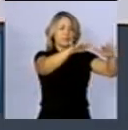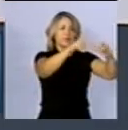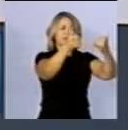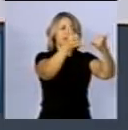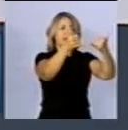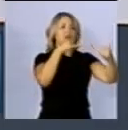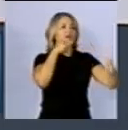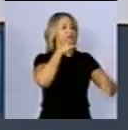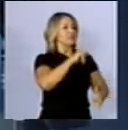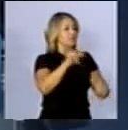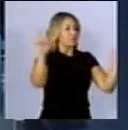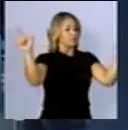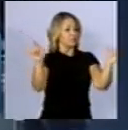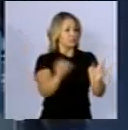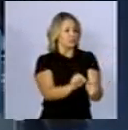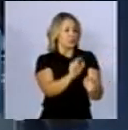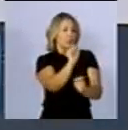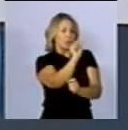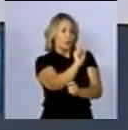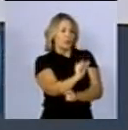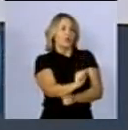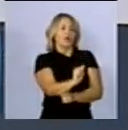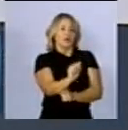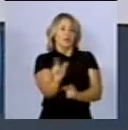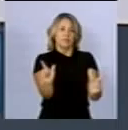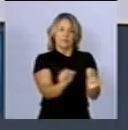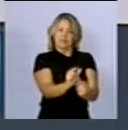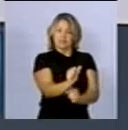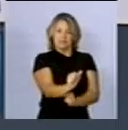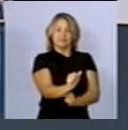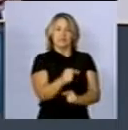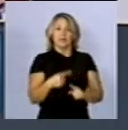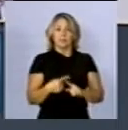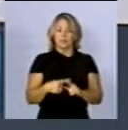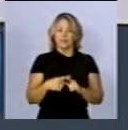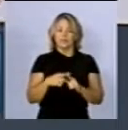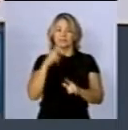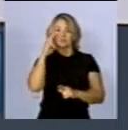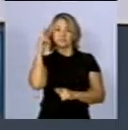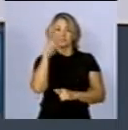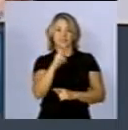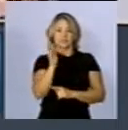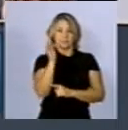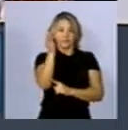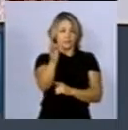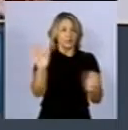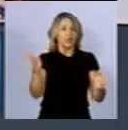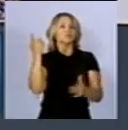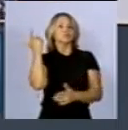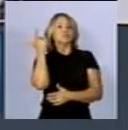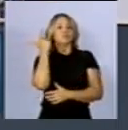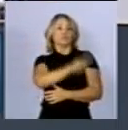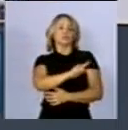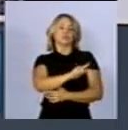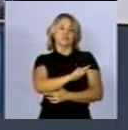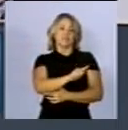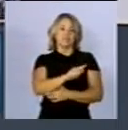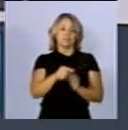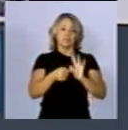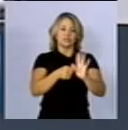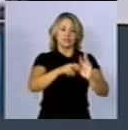menor custo. É porque, enfim, para ele eh a a o a perspectiva de de ganhar é exatamente na